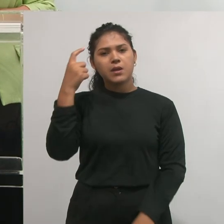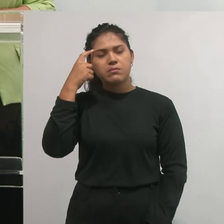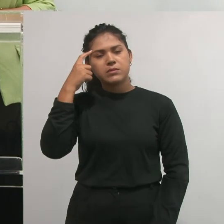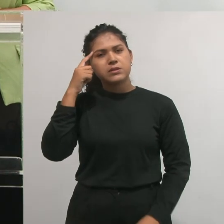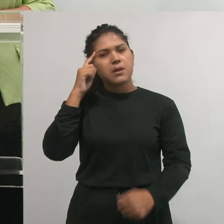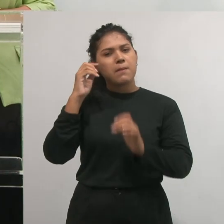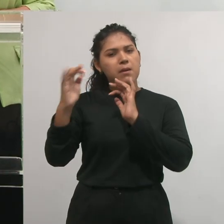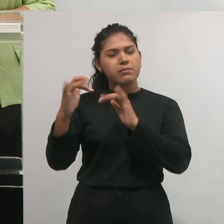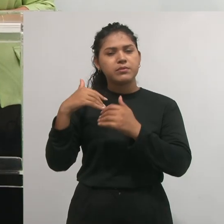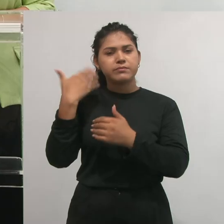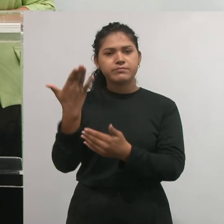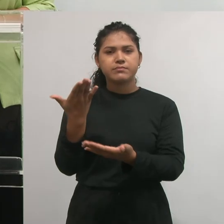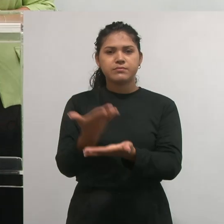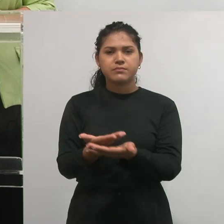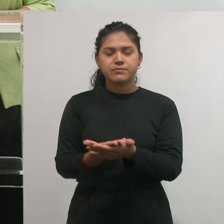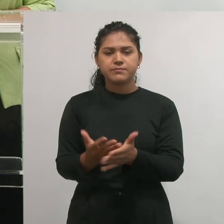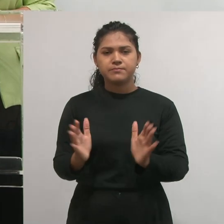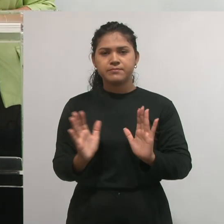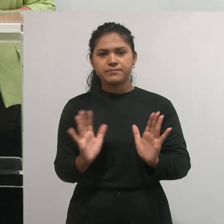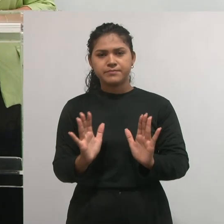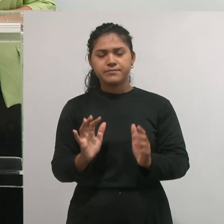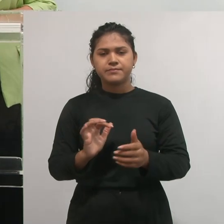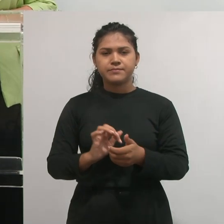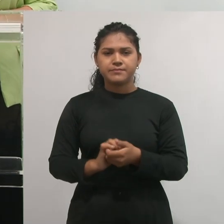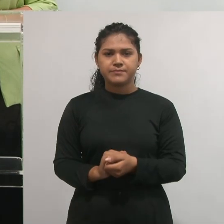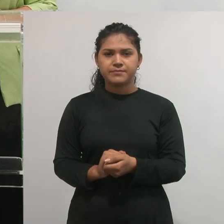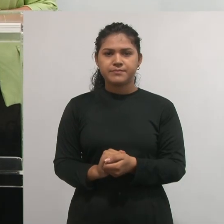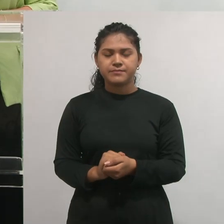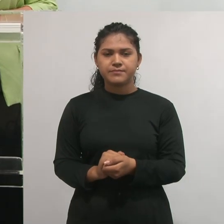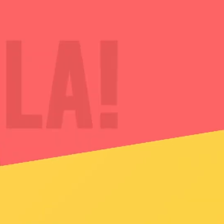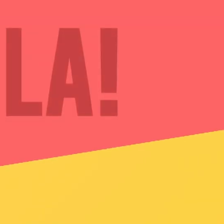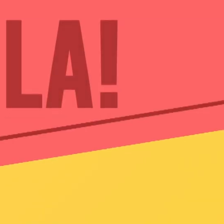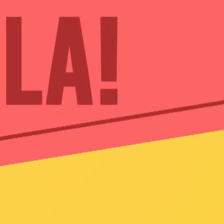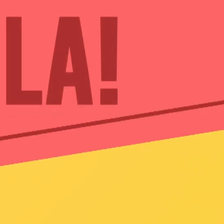eu deixo para vocês essas reflexões e até a próxima aula.